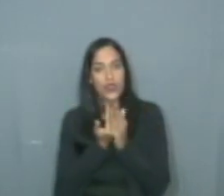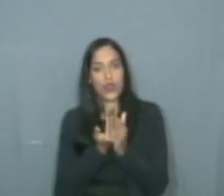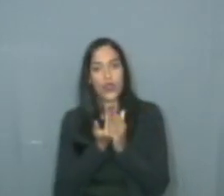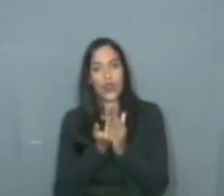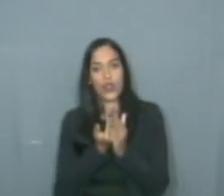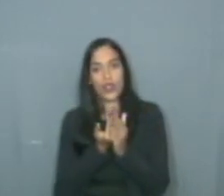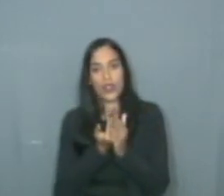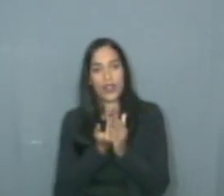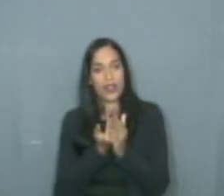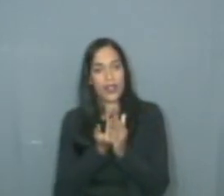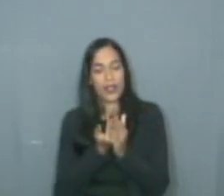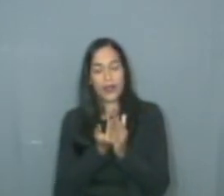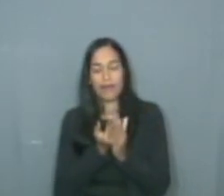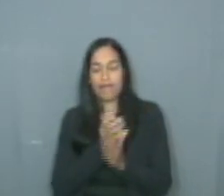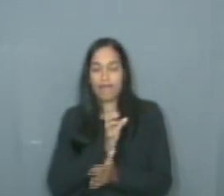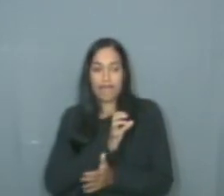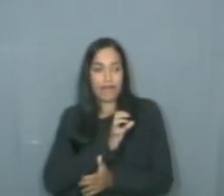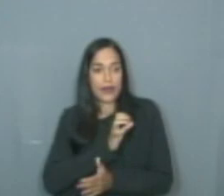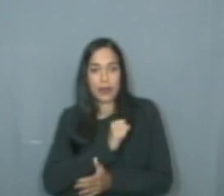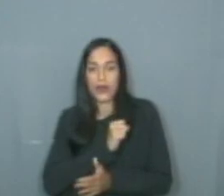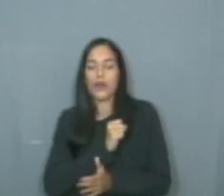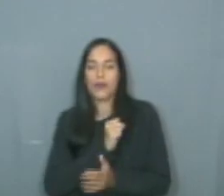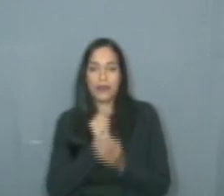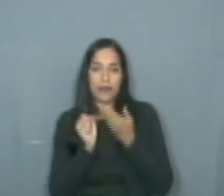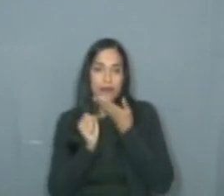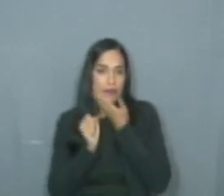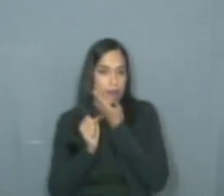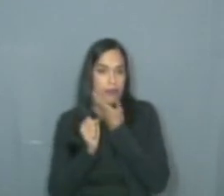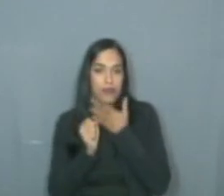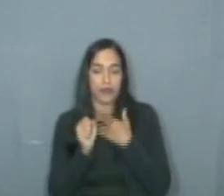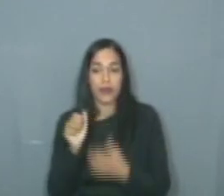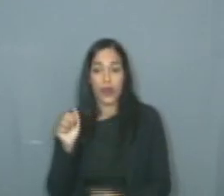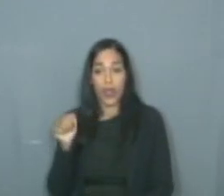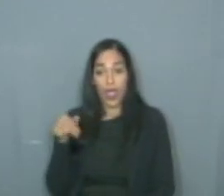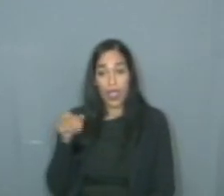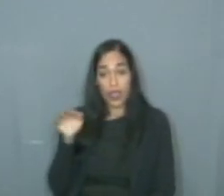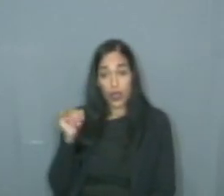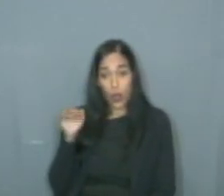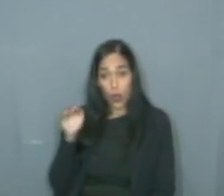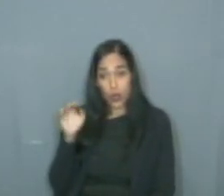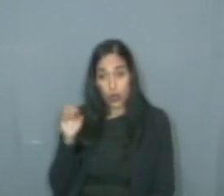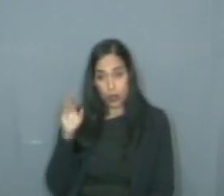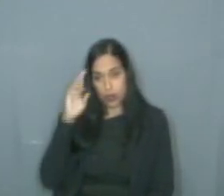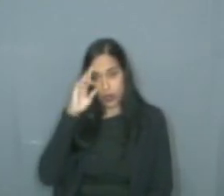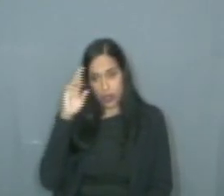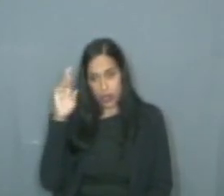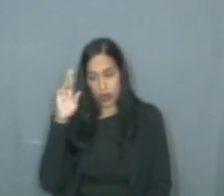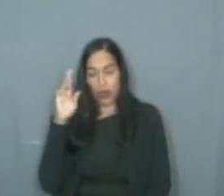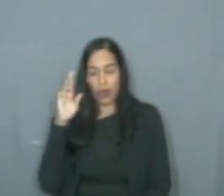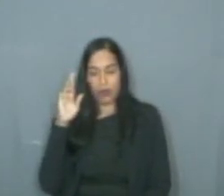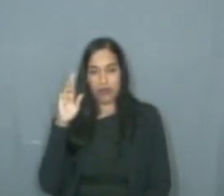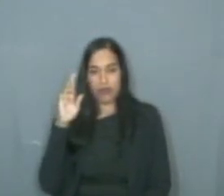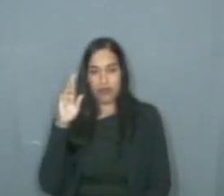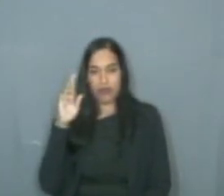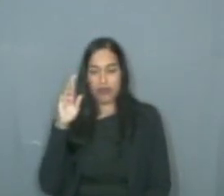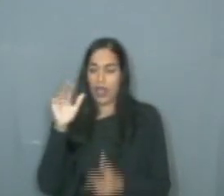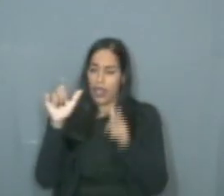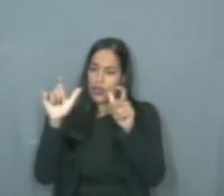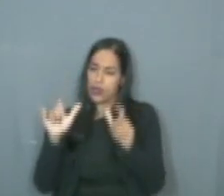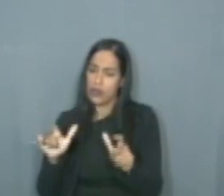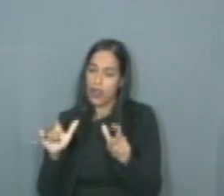sua maior afetividade. O Antônio faz da escola um espaço belíssimo